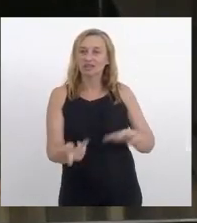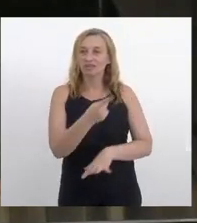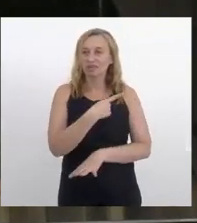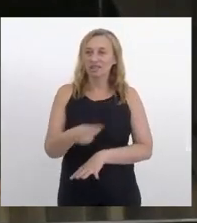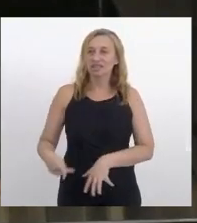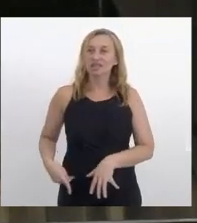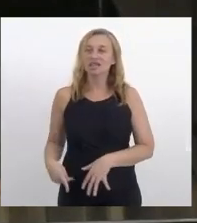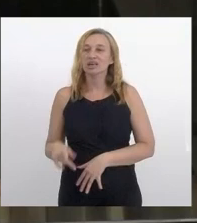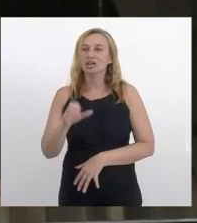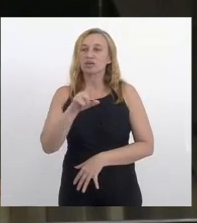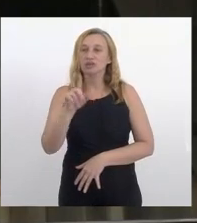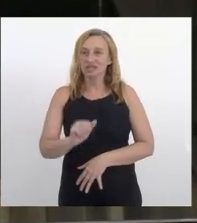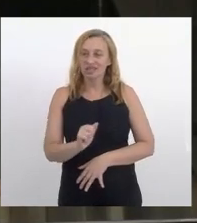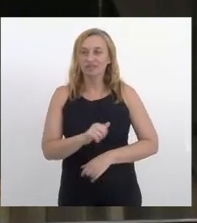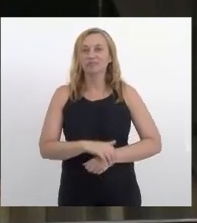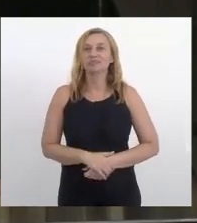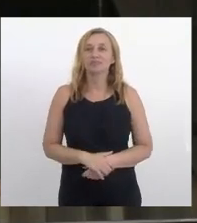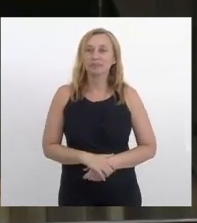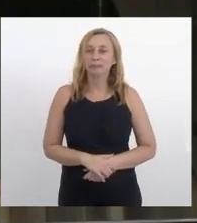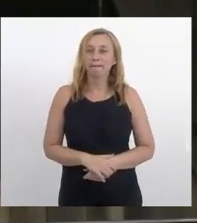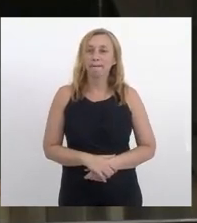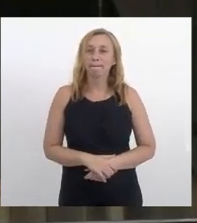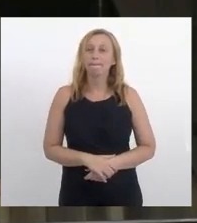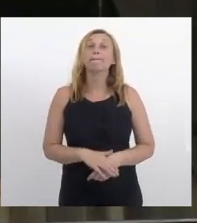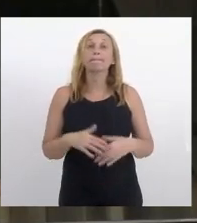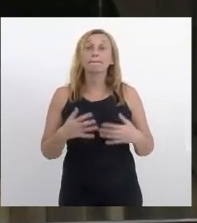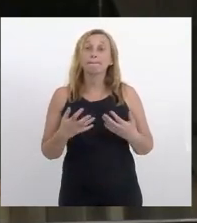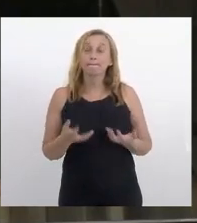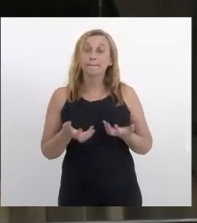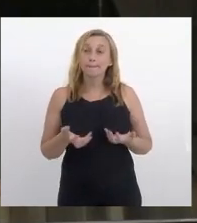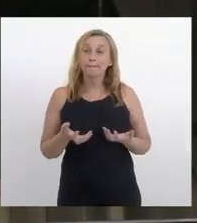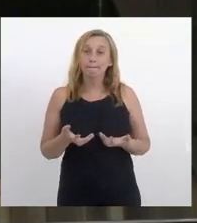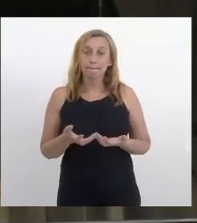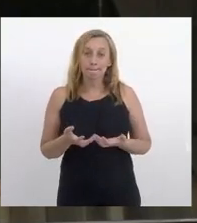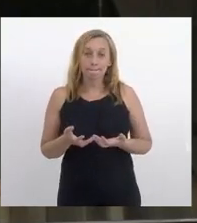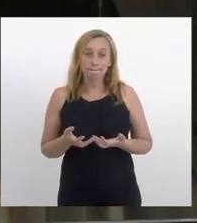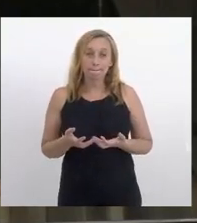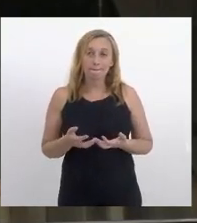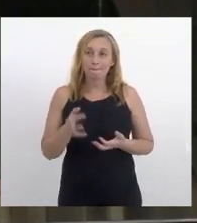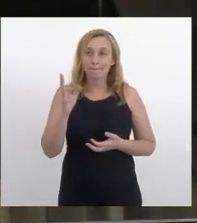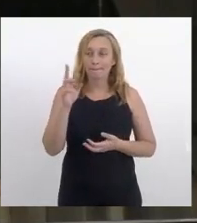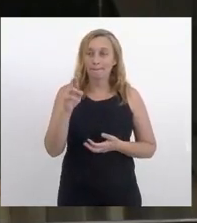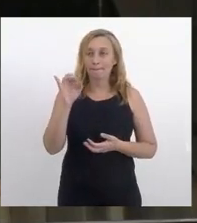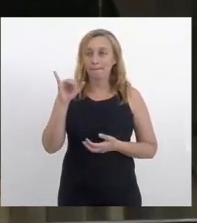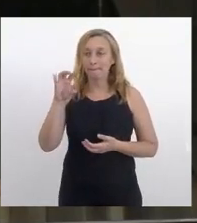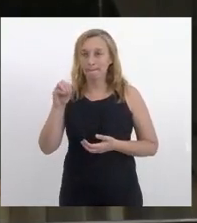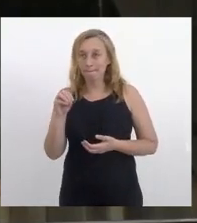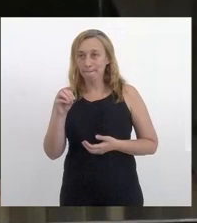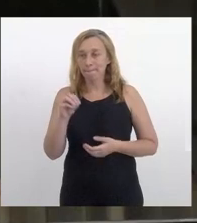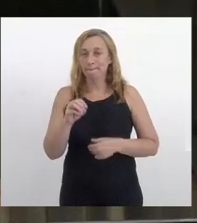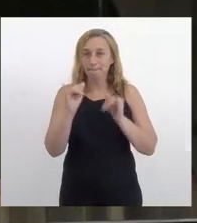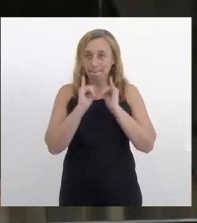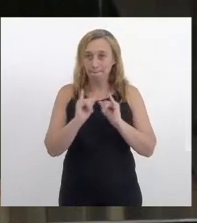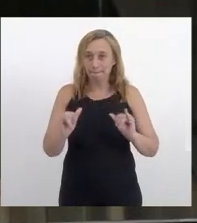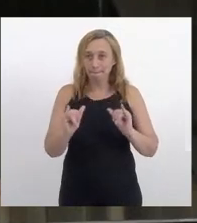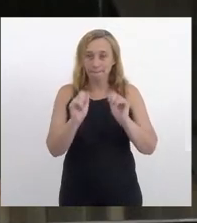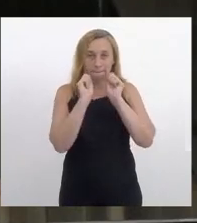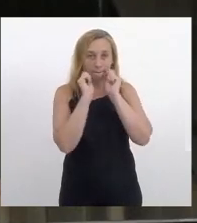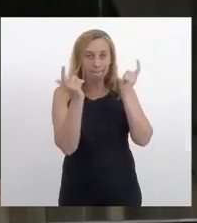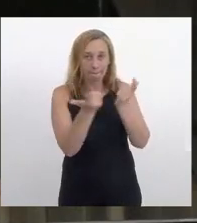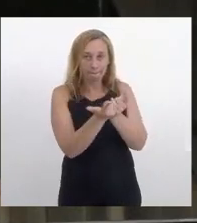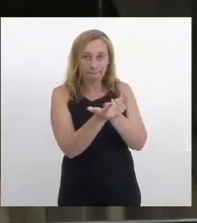a Luzia Lacerda. Eu creio que o recado, o anúncio que a LERJ